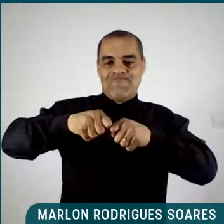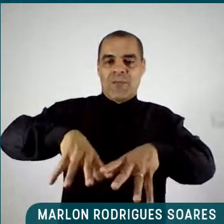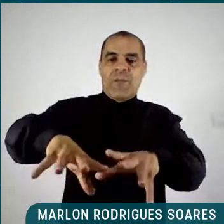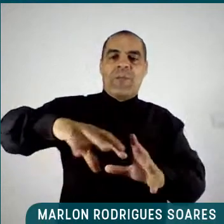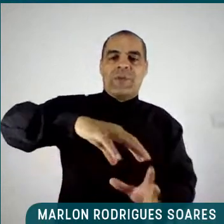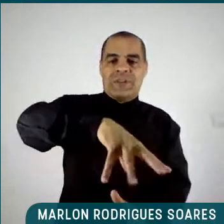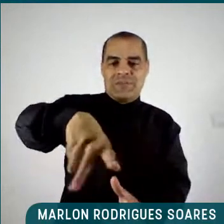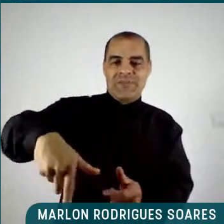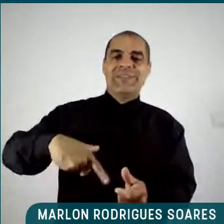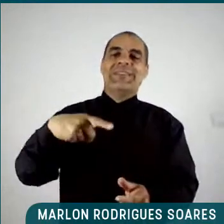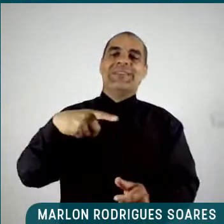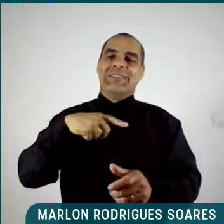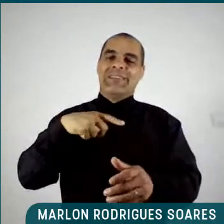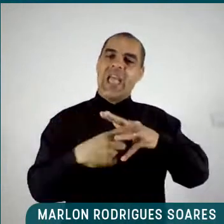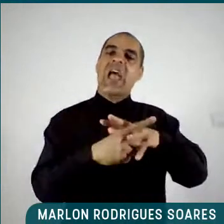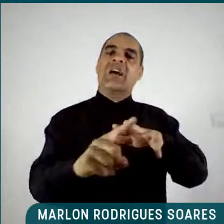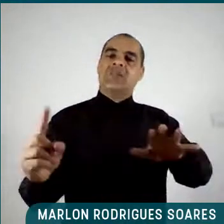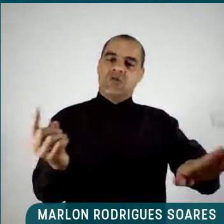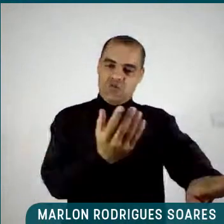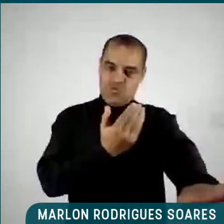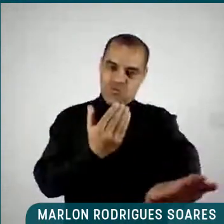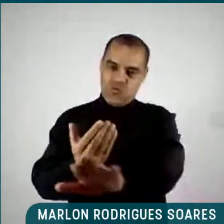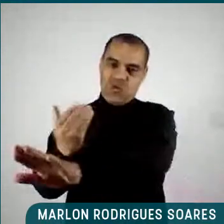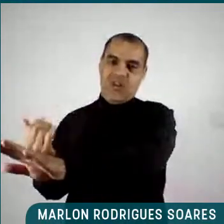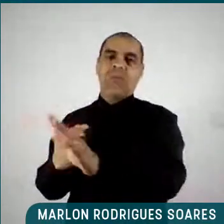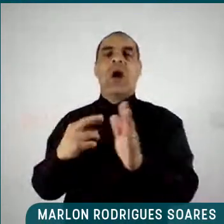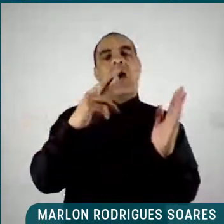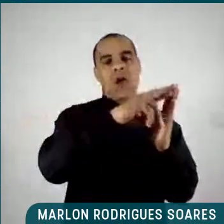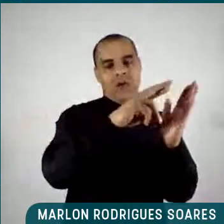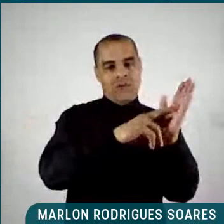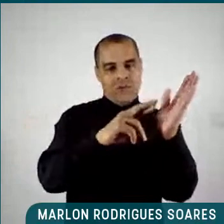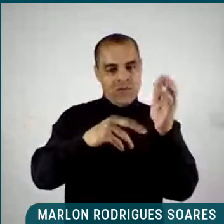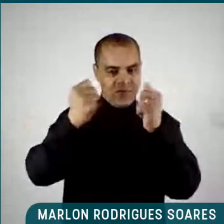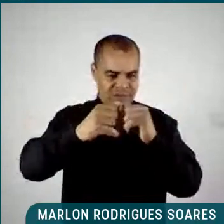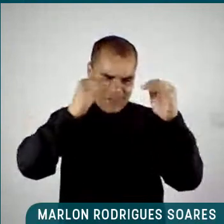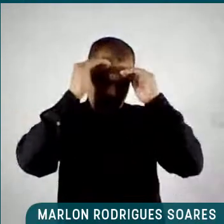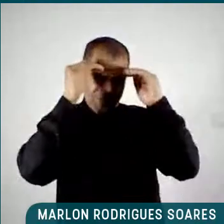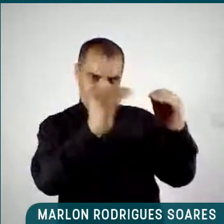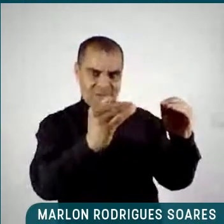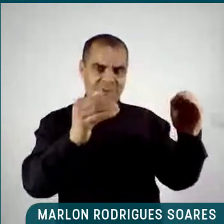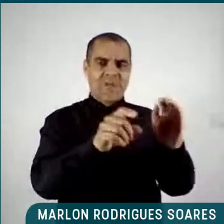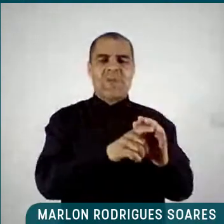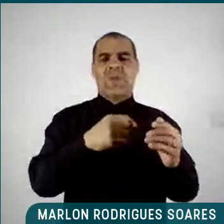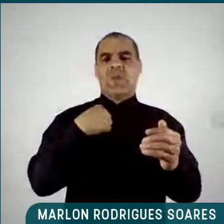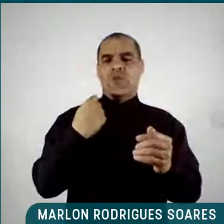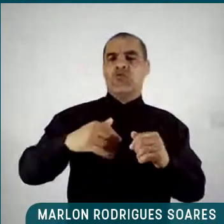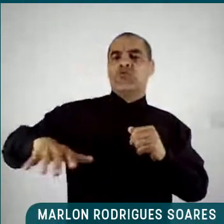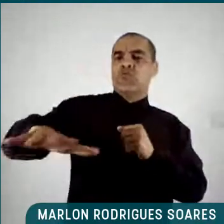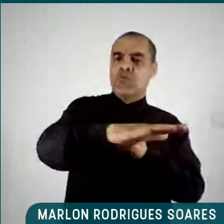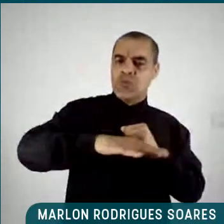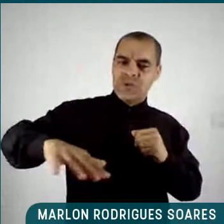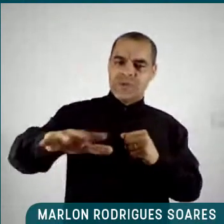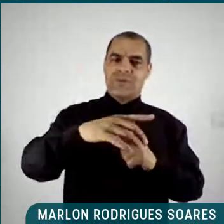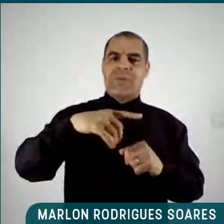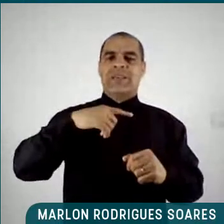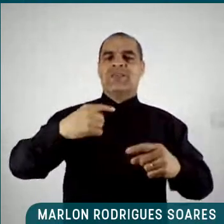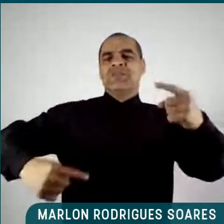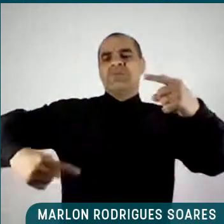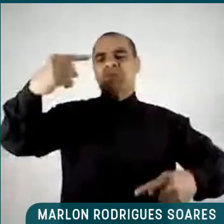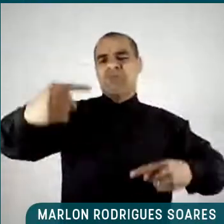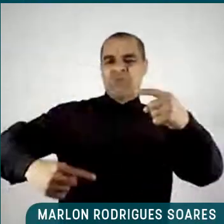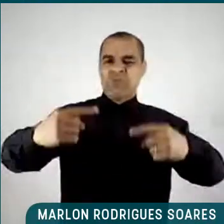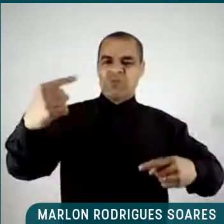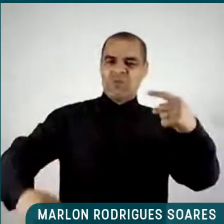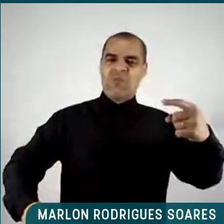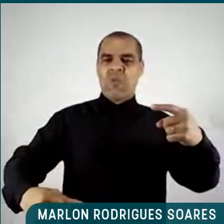que devemos that there cumprir, are sabemos rules, que será necessário nos isolation, afastarmos mais. social O isolation espaço é um rules espaço that prevent us from being de